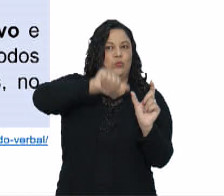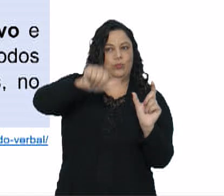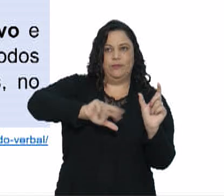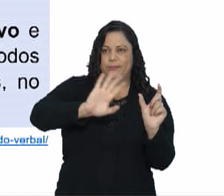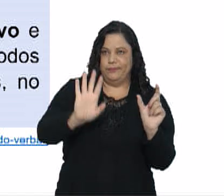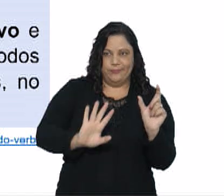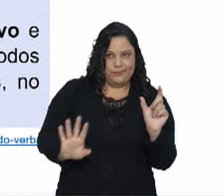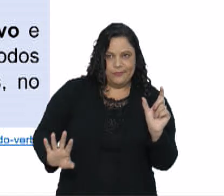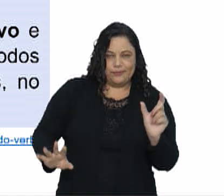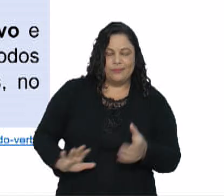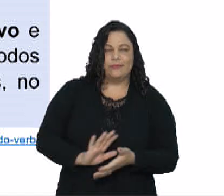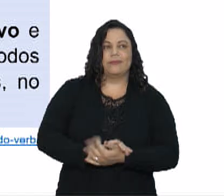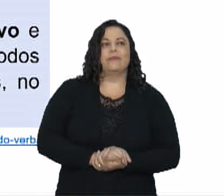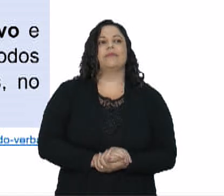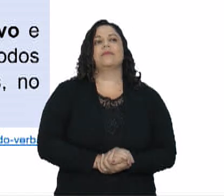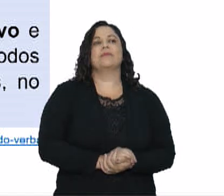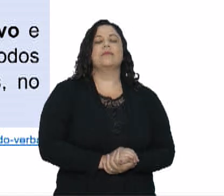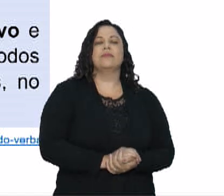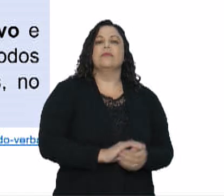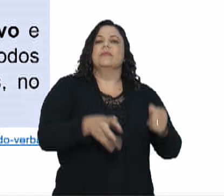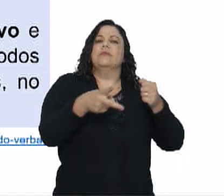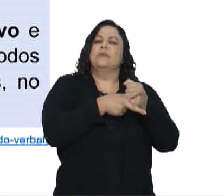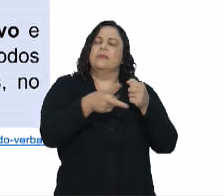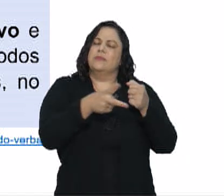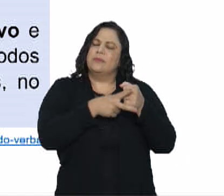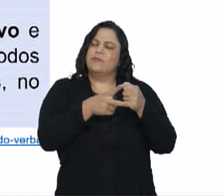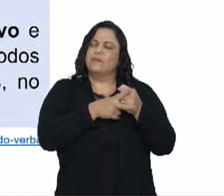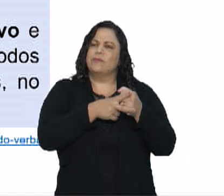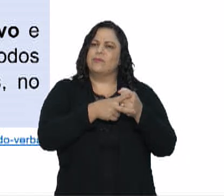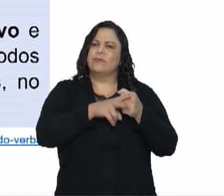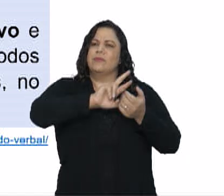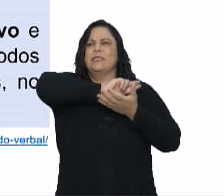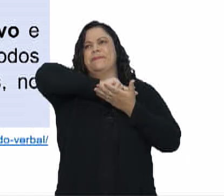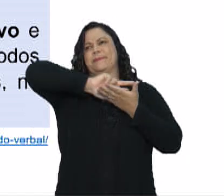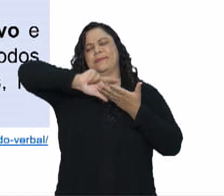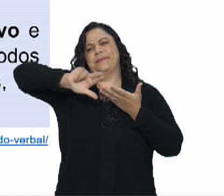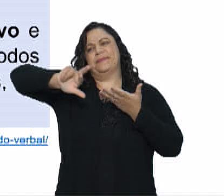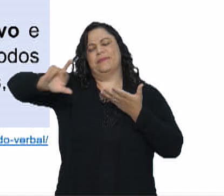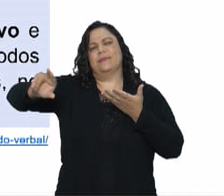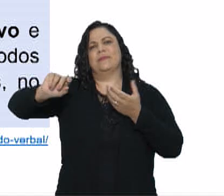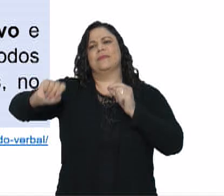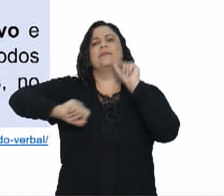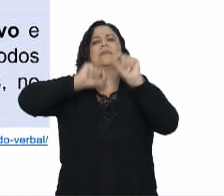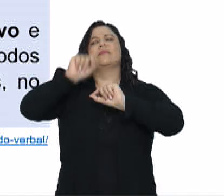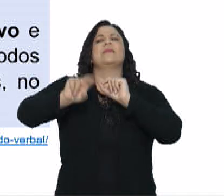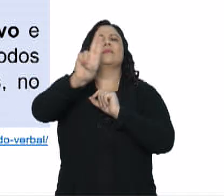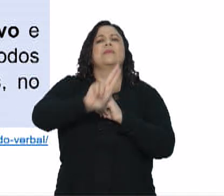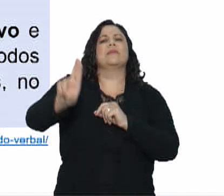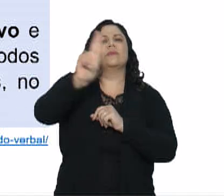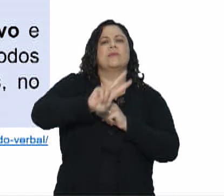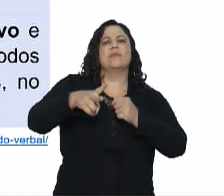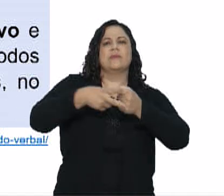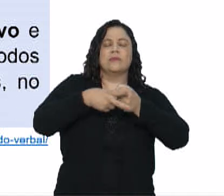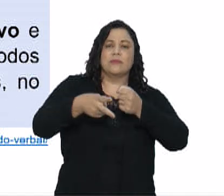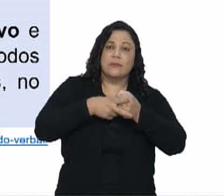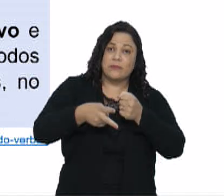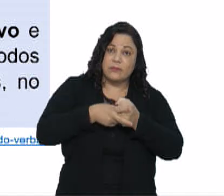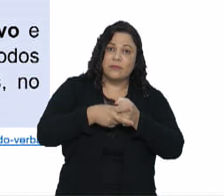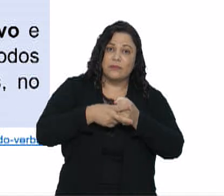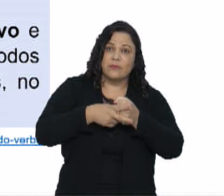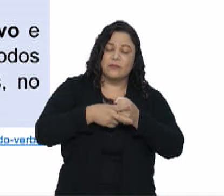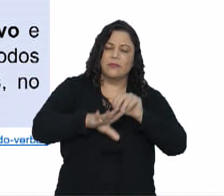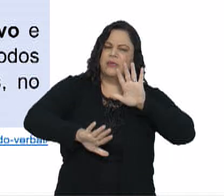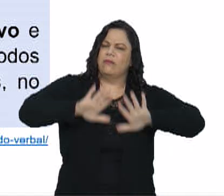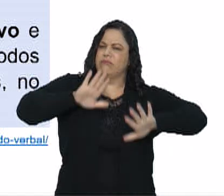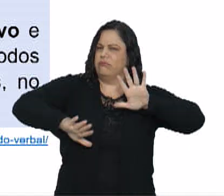o modo verbal, caracteriza as várias maneiras como podemos utilizar o verbo, dependendo da significação